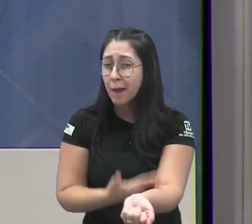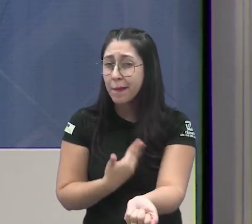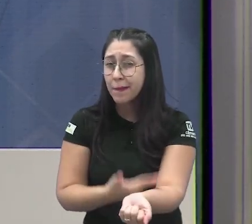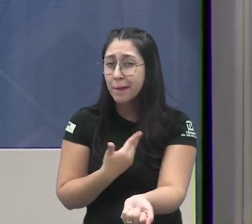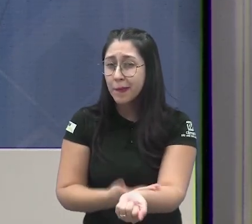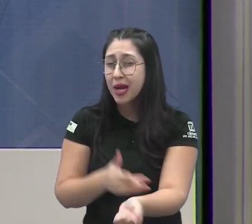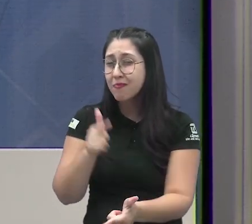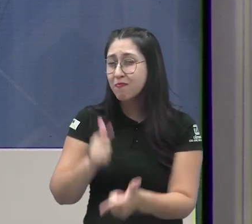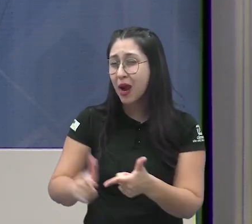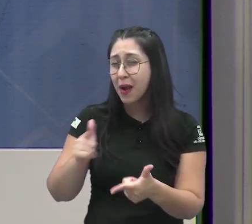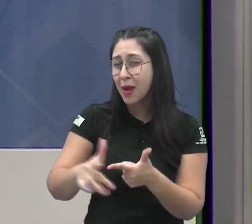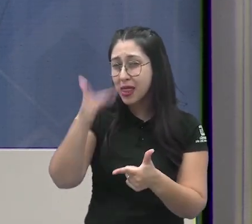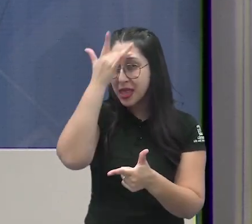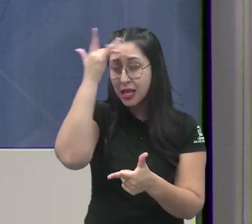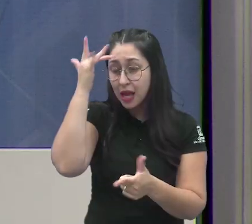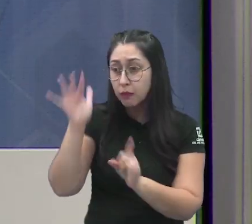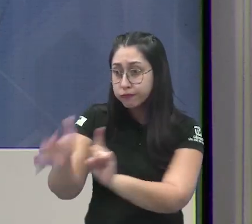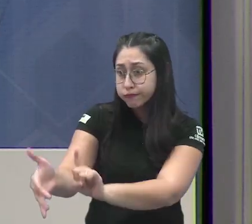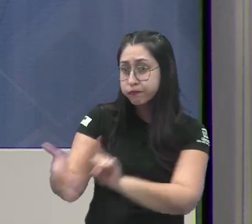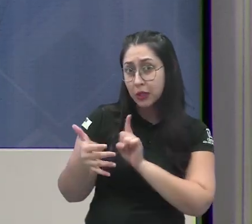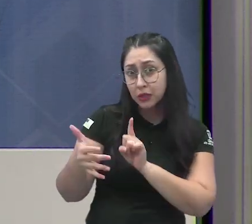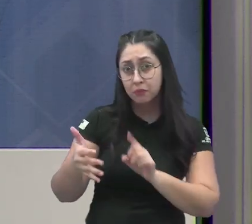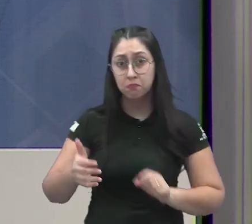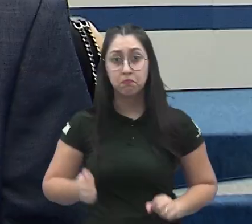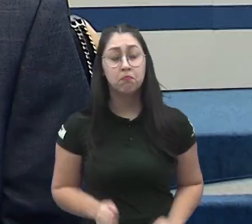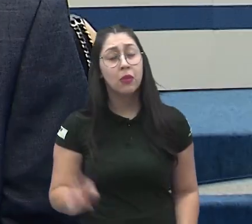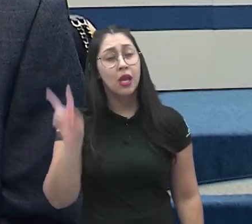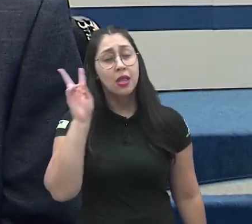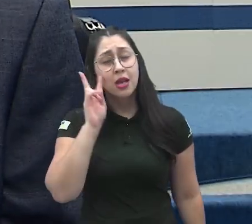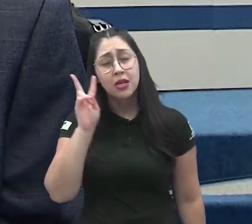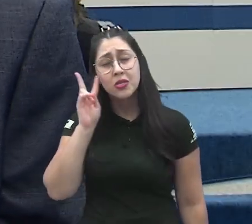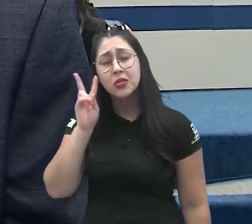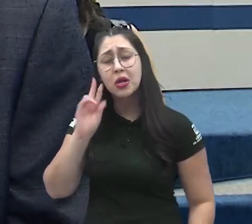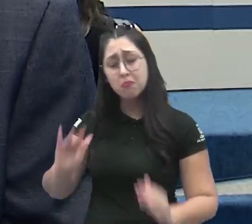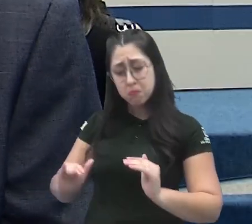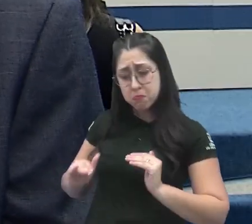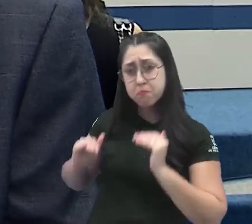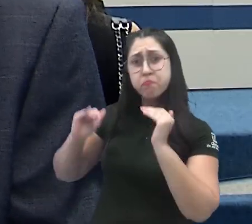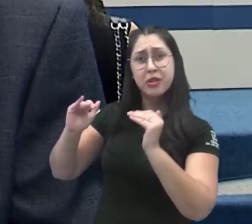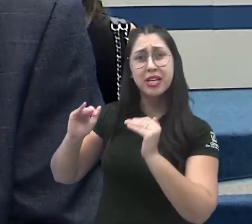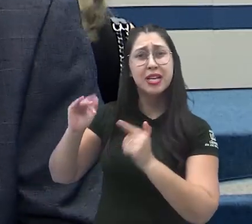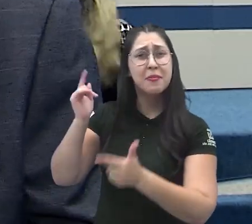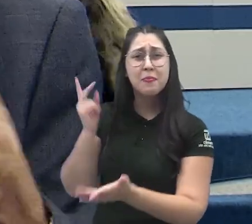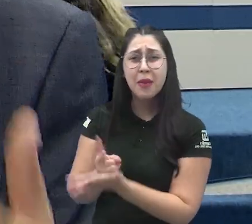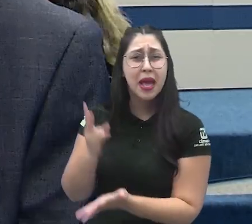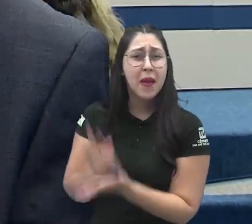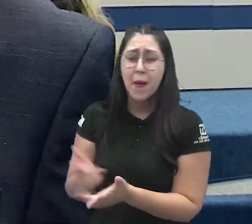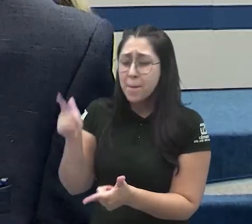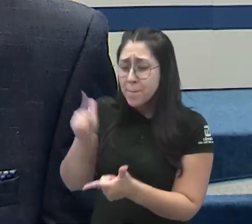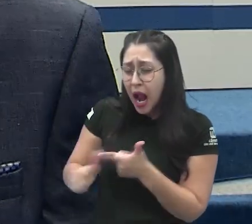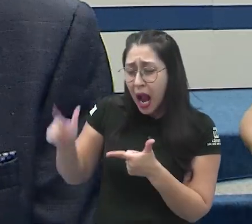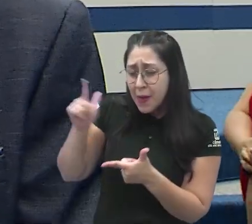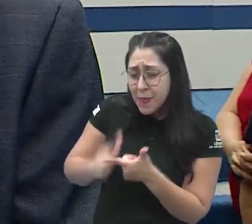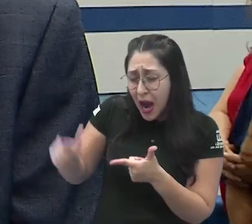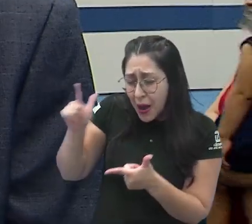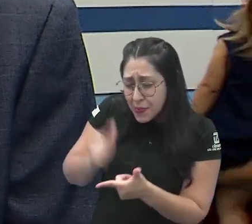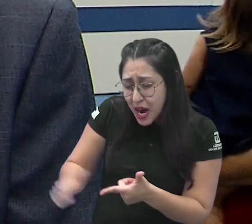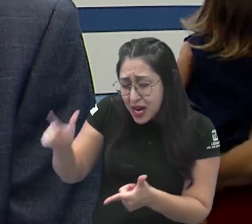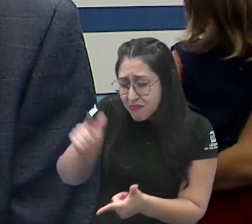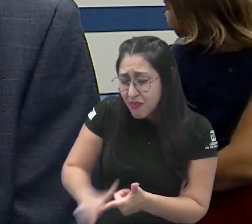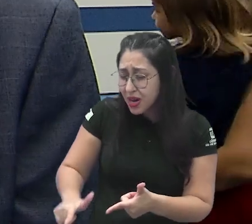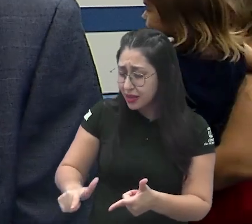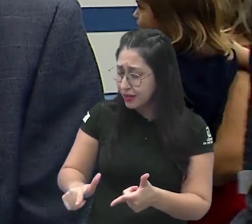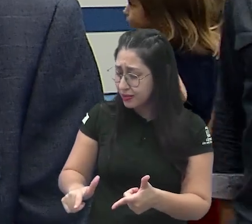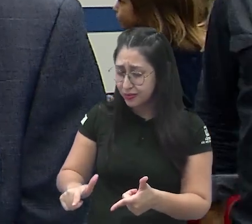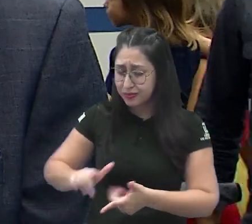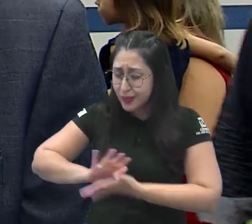dependentes químicos e pessoas com problemas de saúde mental. A história do Marcelo é uma história de superação, de quem chegou no fundo do poço e viu